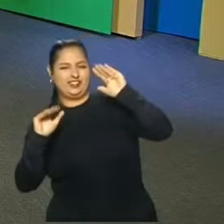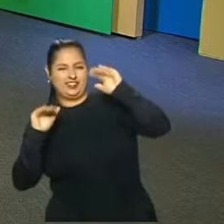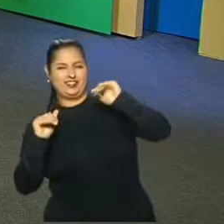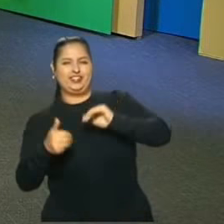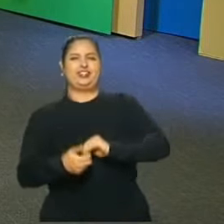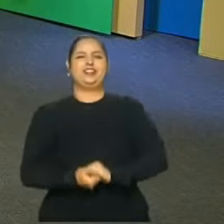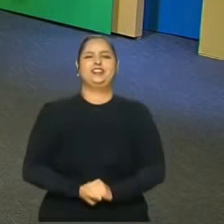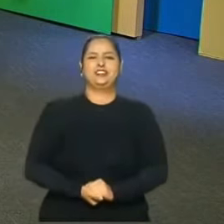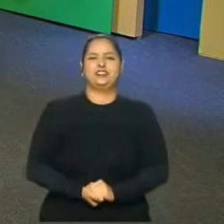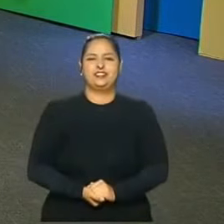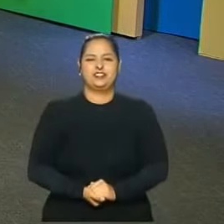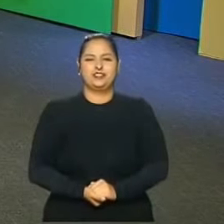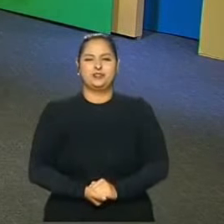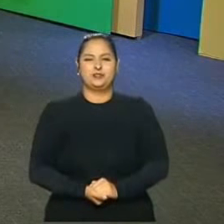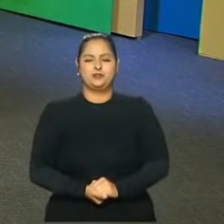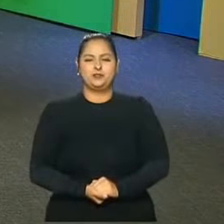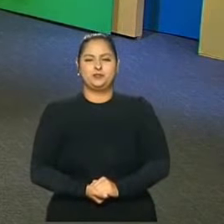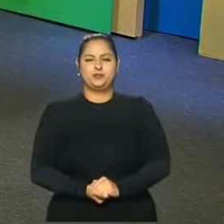Nessa.